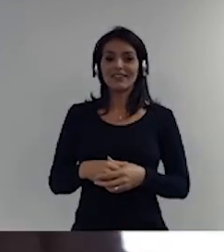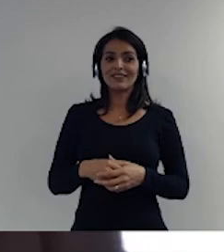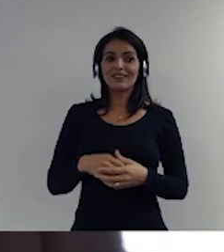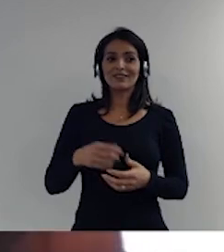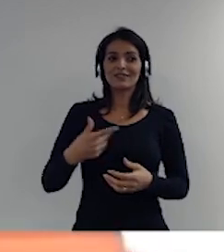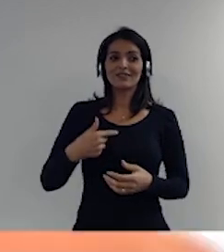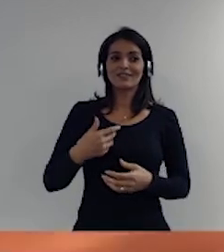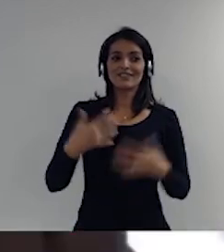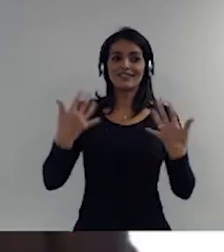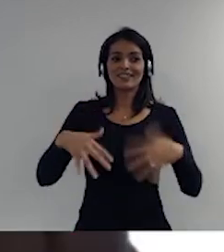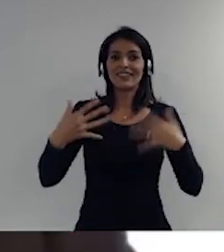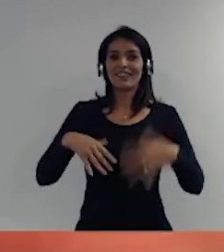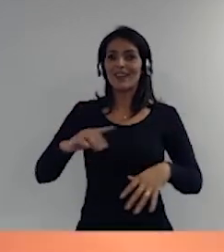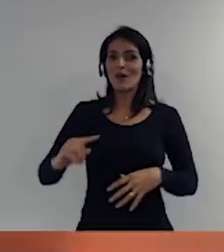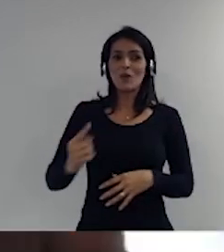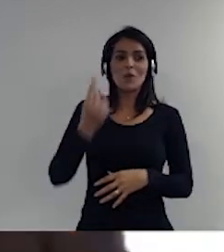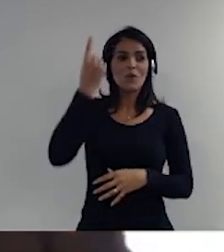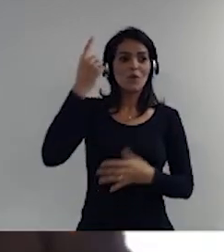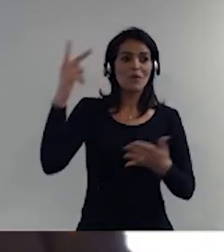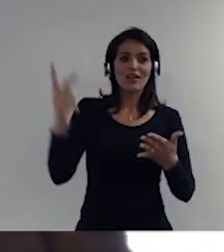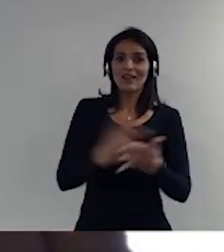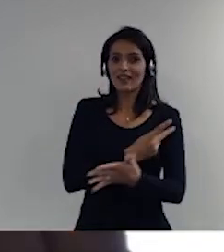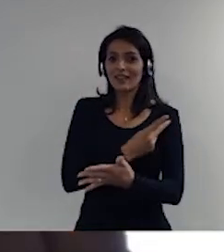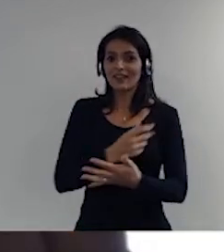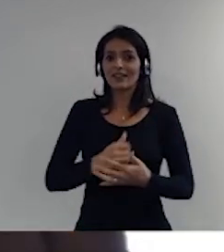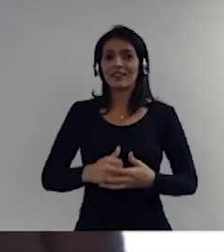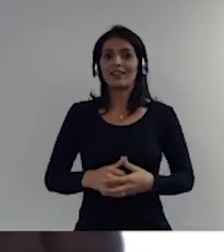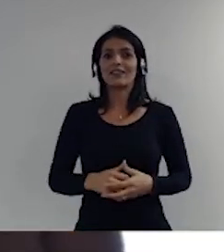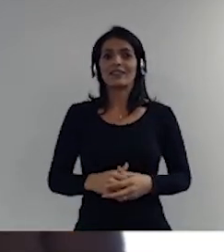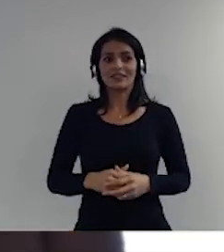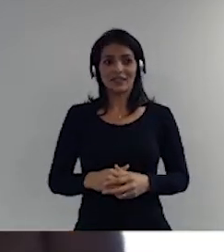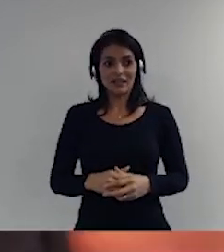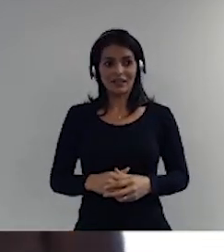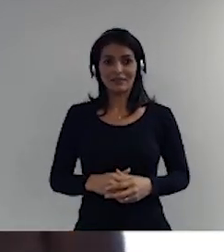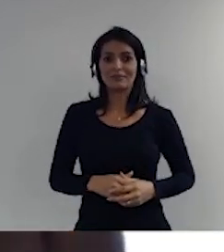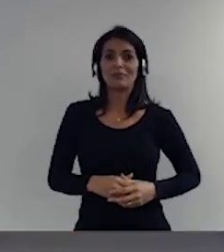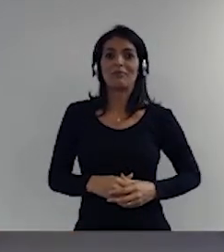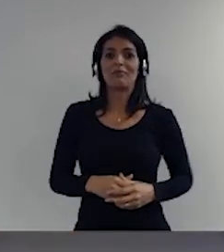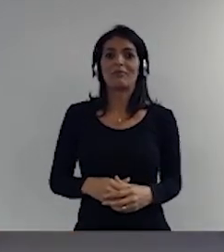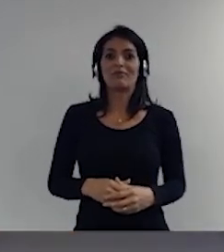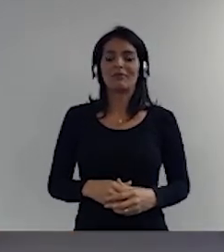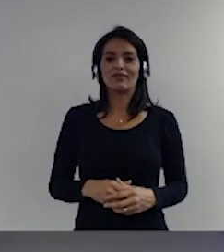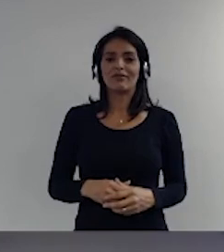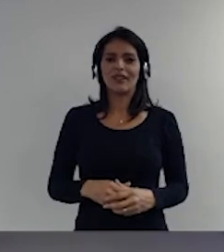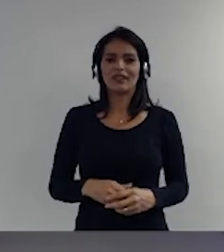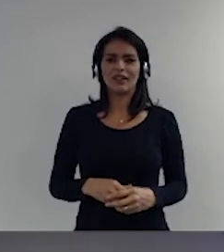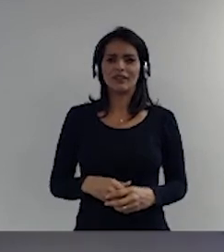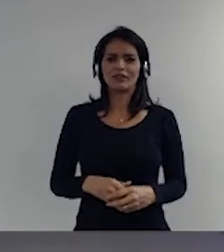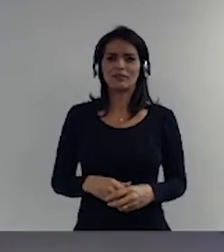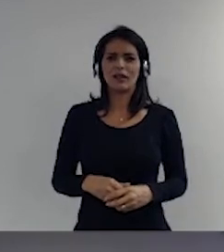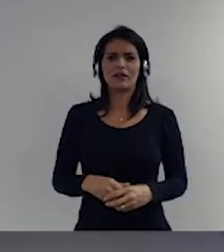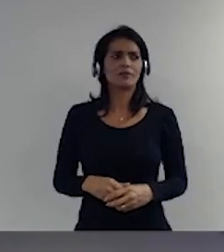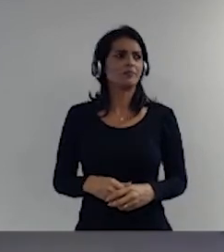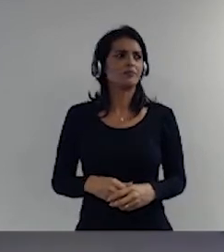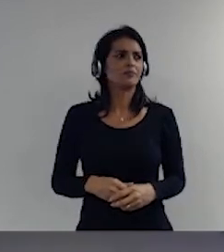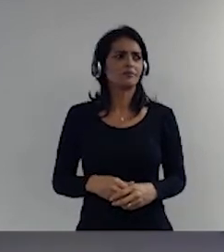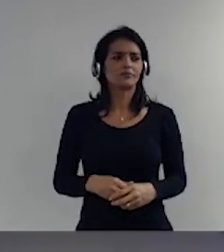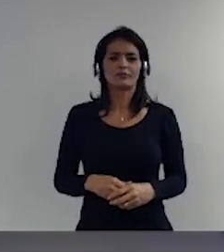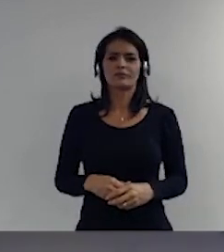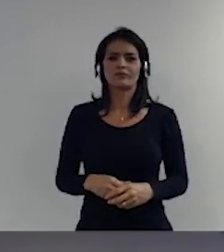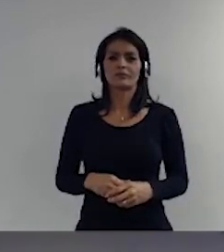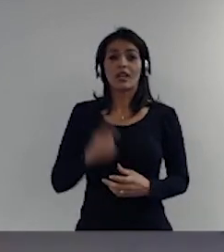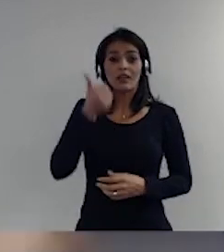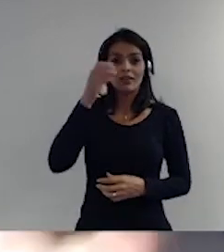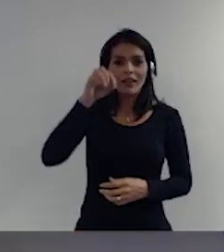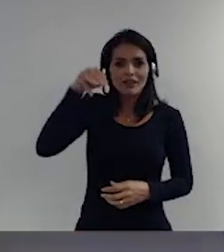uma situação única, não dá para esperar que se saiba mais do que o que é possível. Mas, então, Marcelo, pois não. Atingimos os